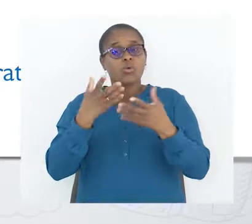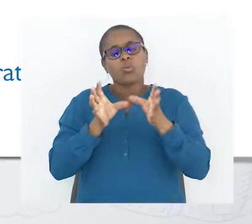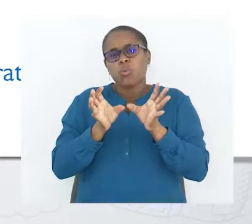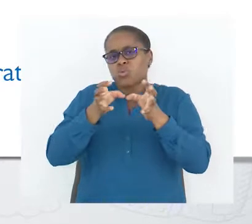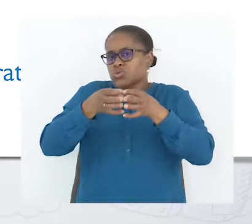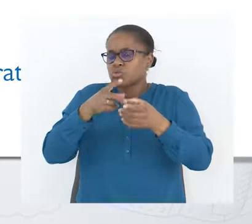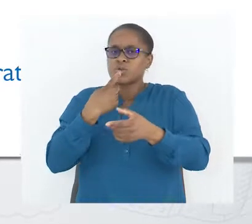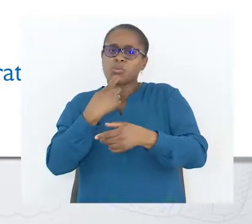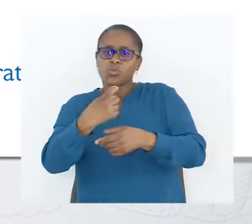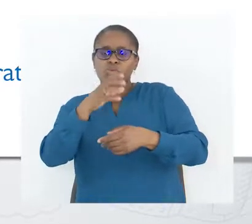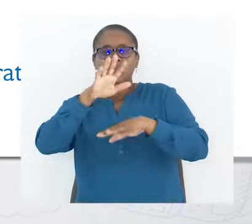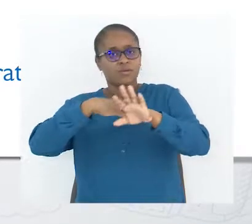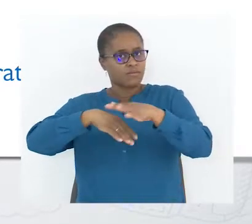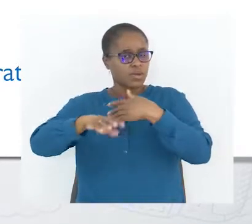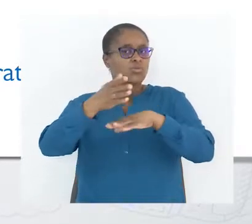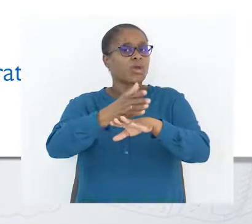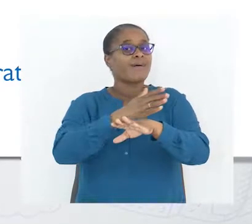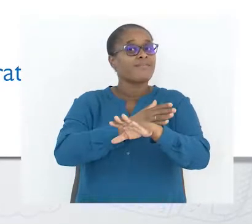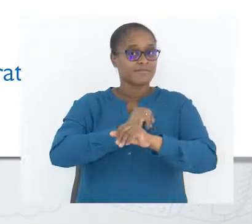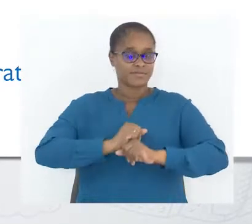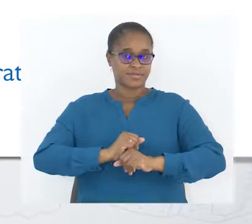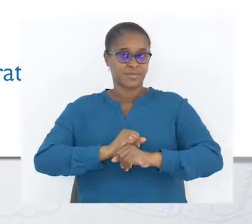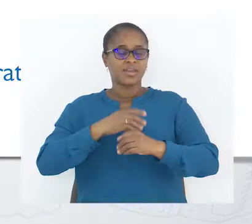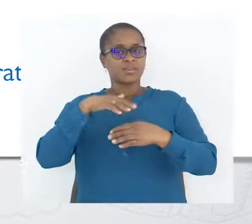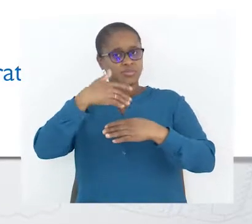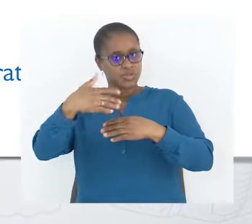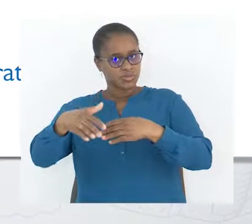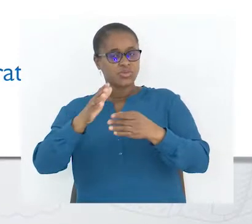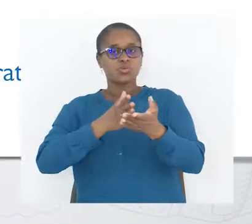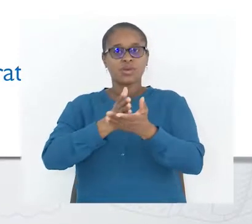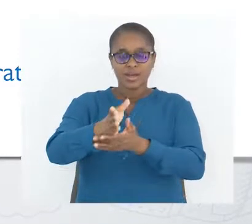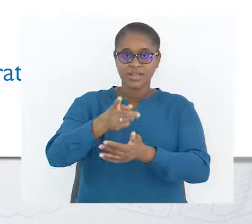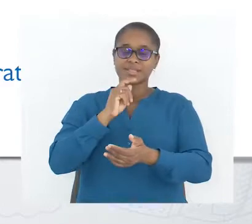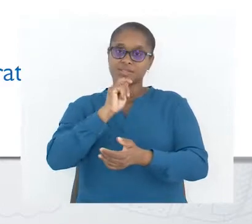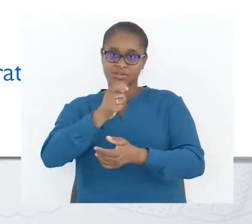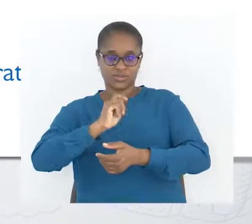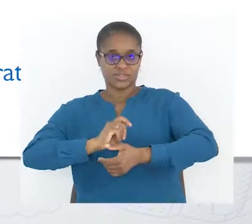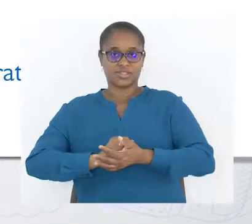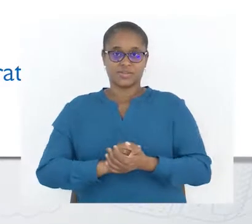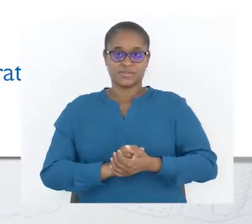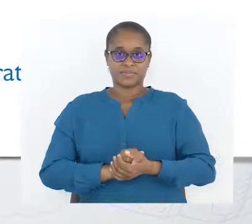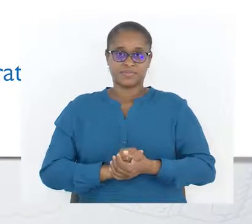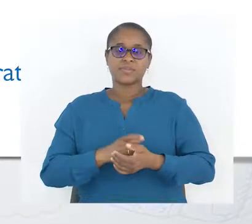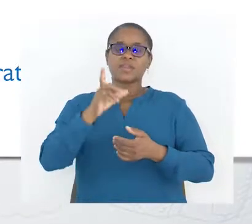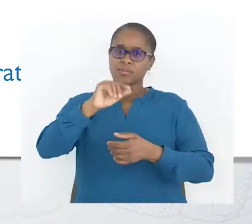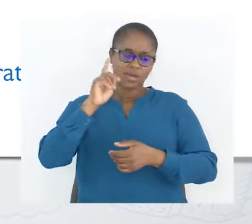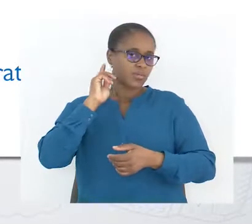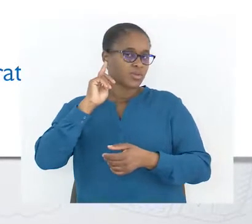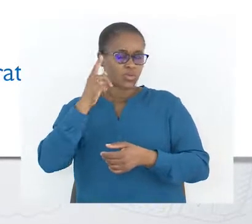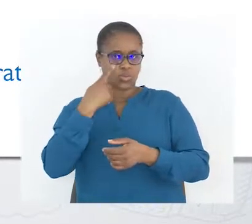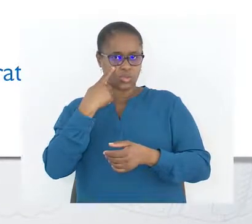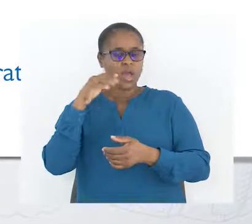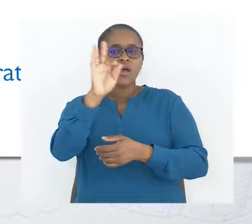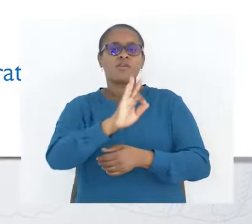um conjunto de perguntas elaboradas anteriormente e procedimentos durante a entrevista. É